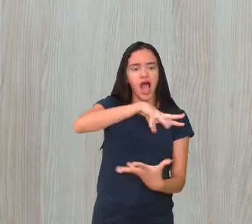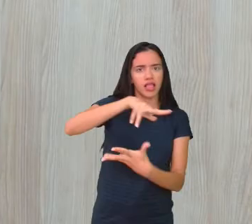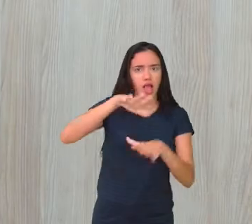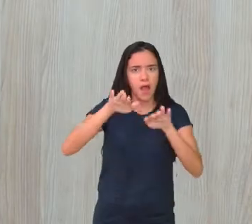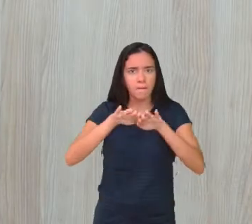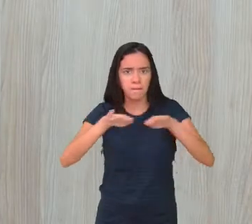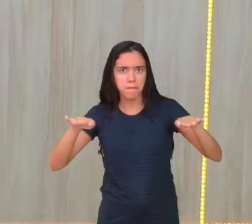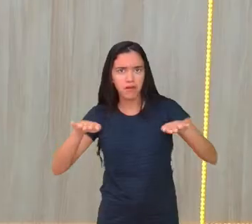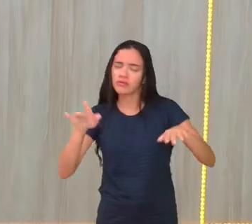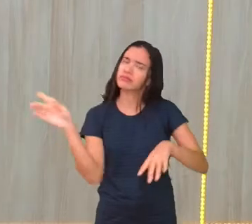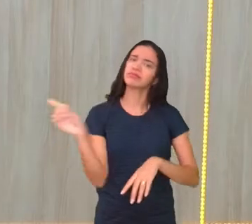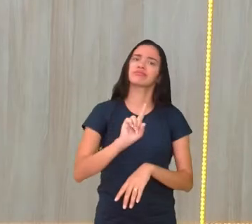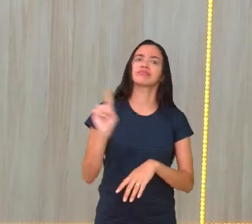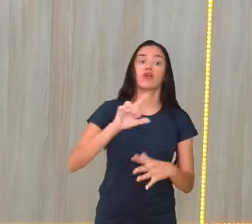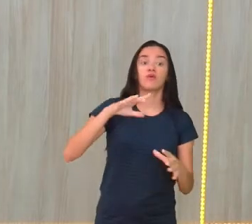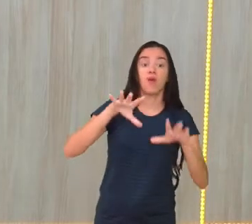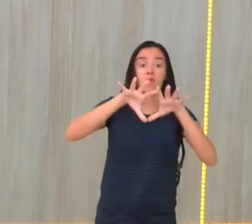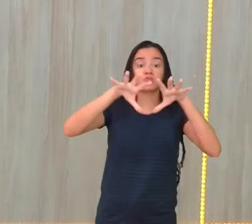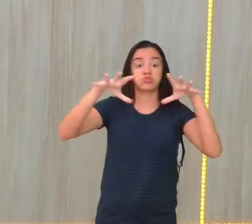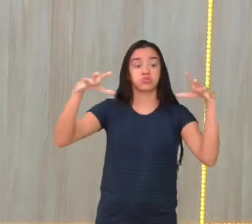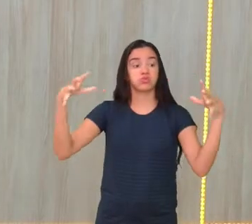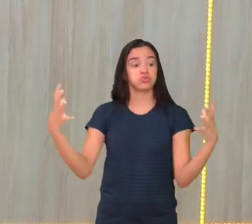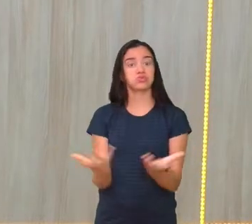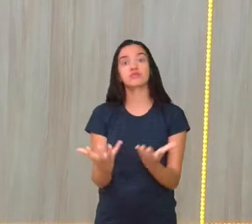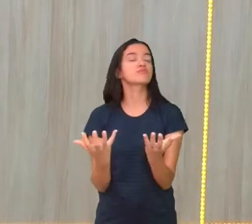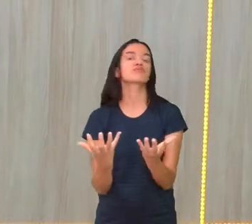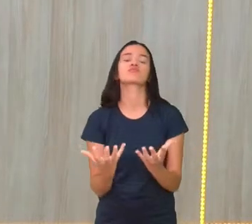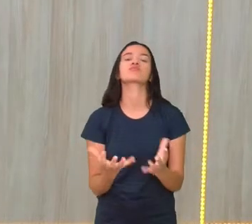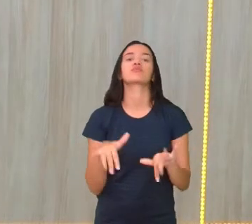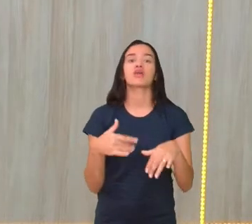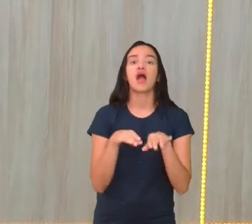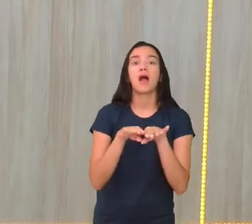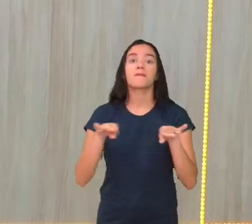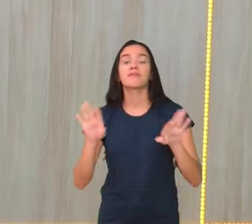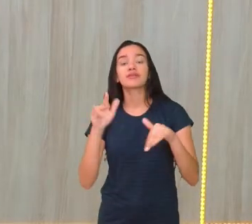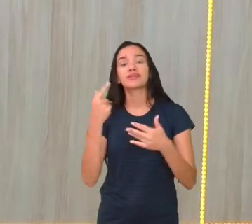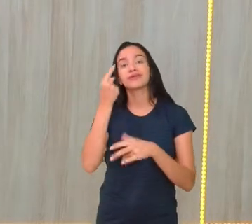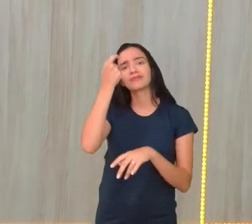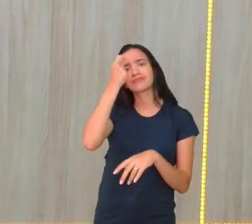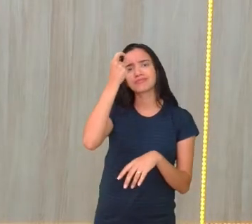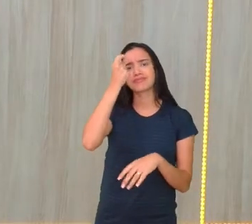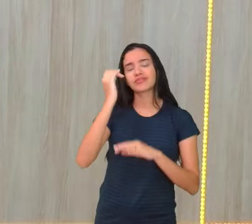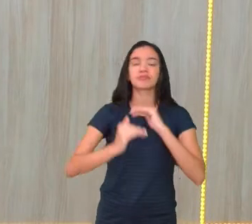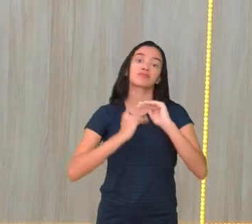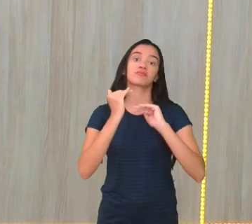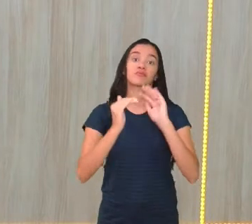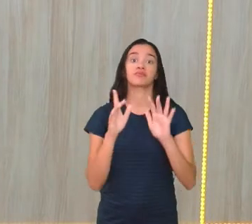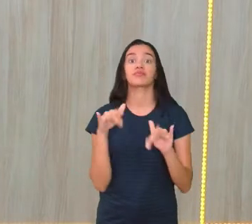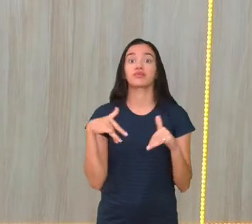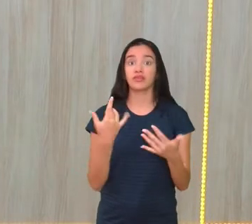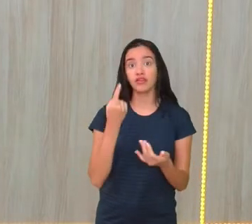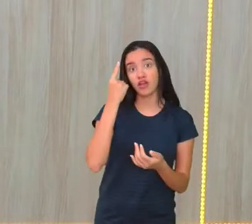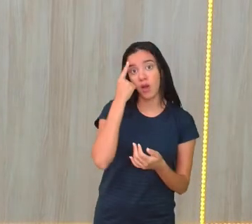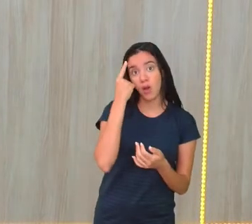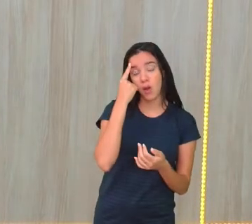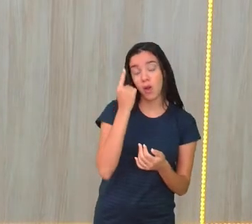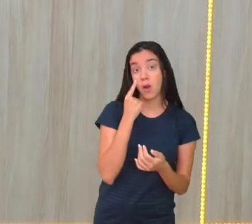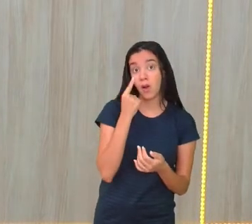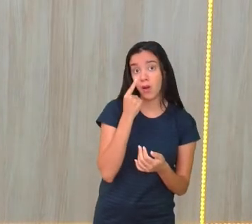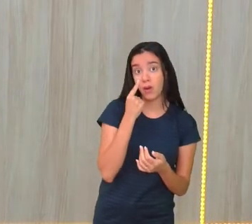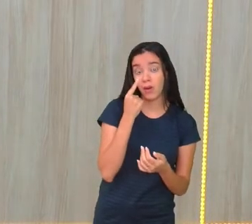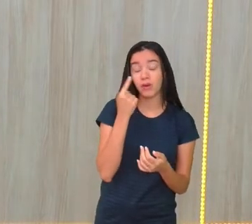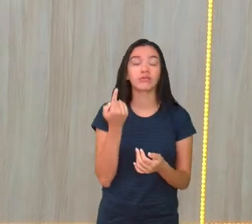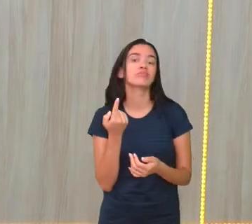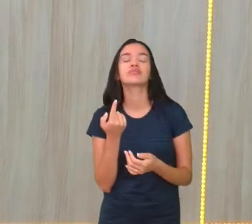pois é. Pois Né? é. Plano está sendo aí o raciocínio, né, de quem está desenvolvendo isso daí. Então, veja, e ó,